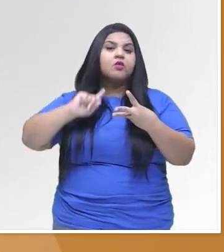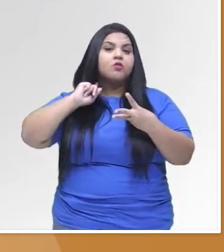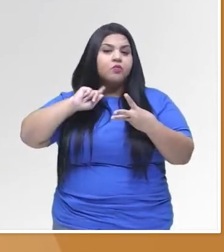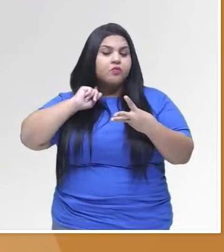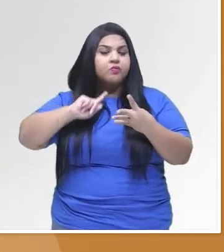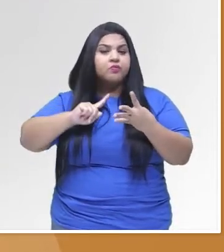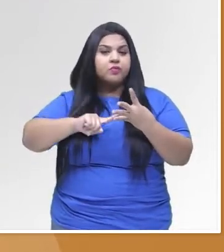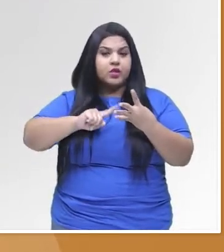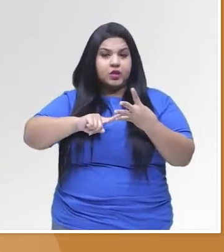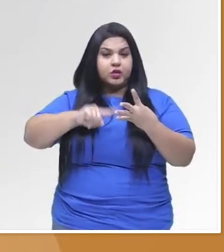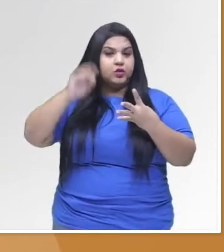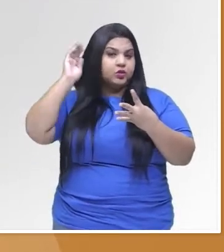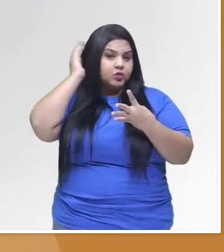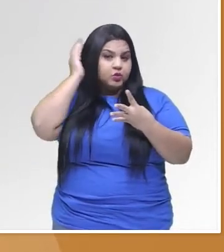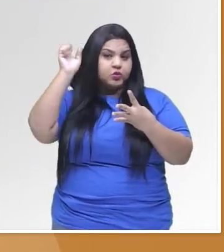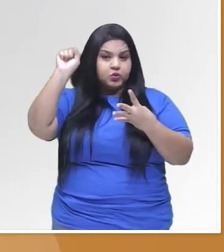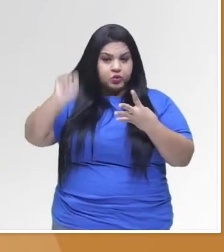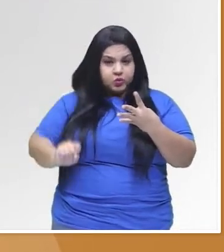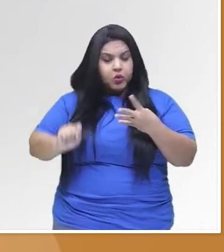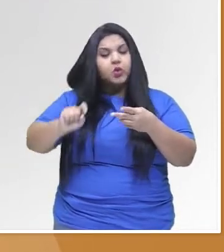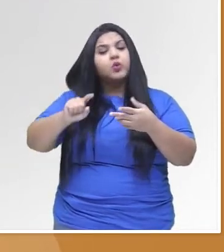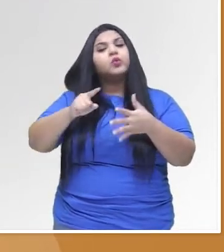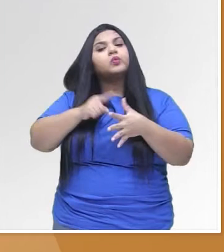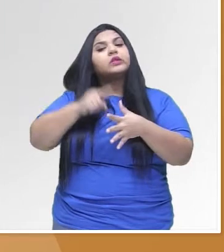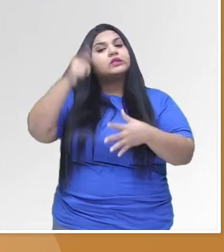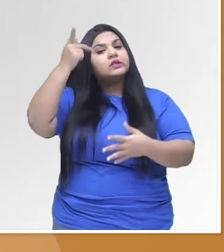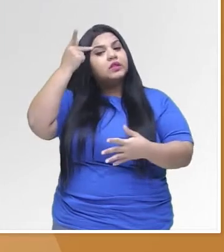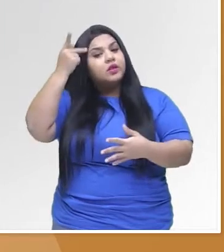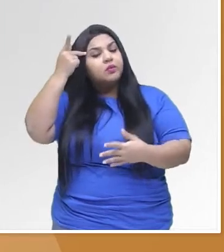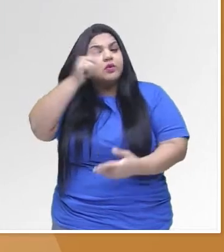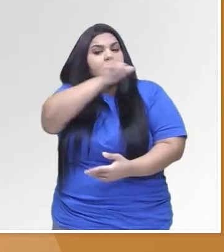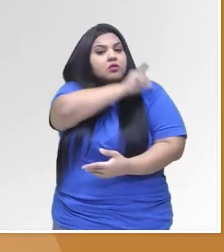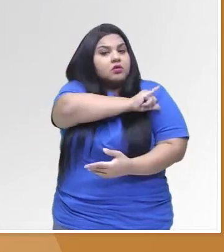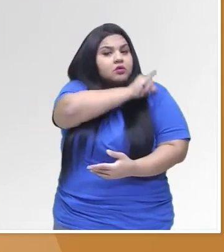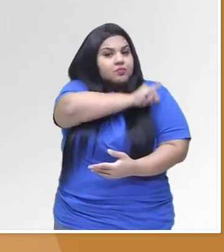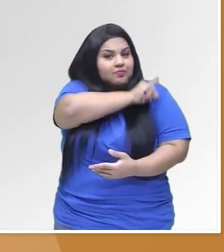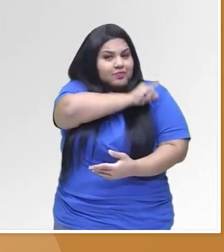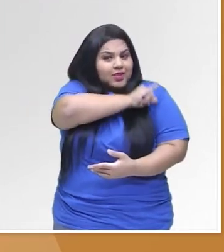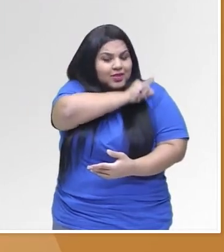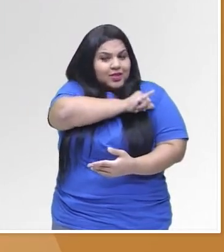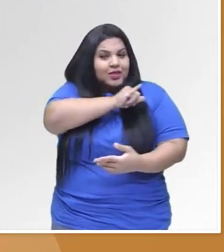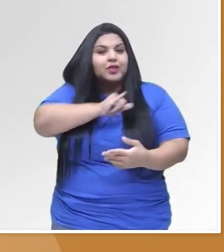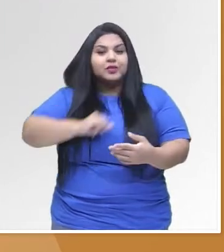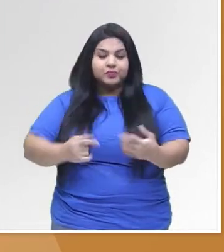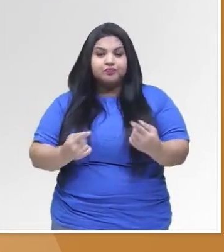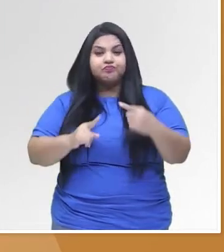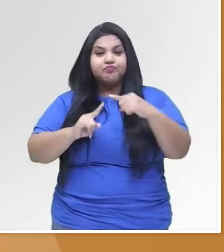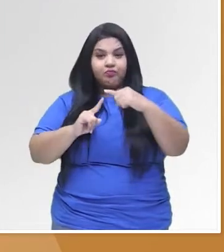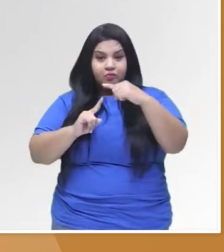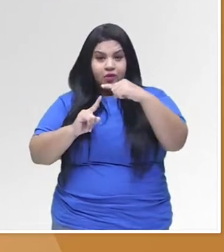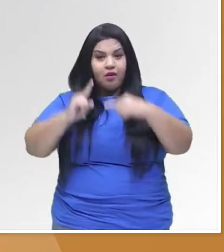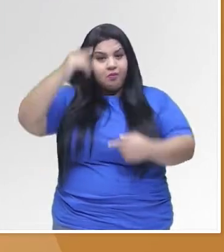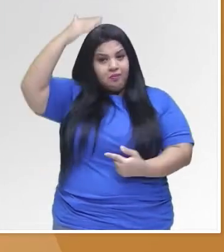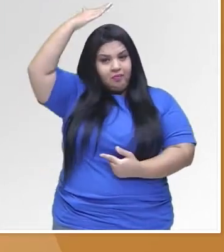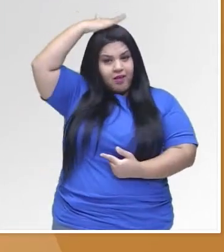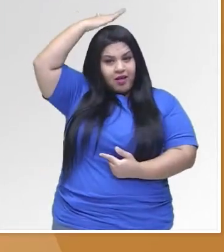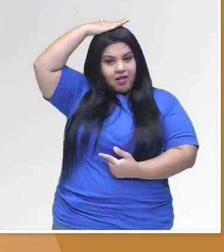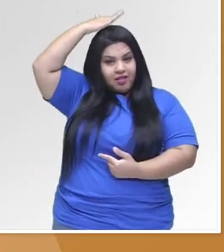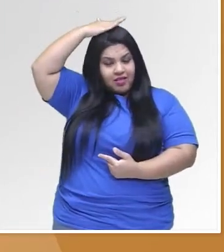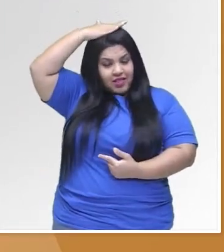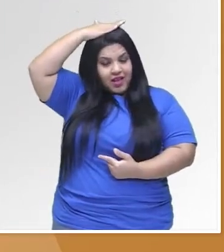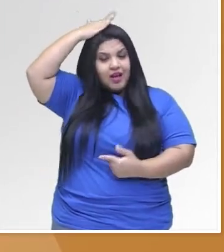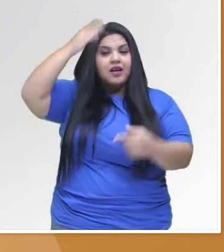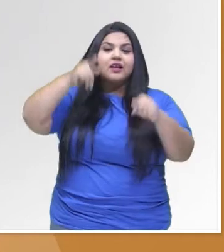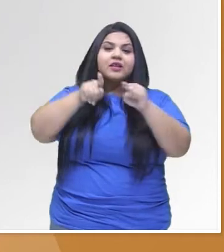Sul, São Paulo, Espírito Santo, Rio de Janeiro, Paraná, Santa Catarina e Rio Grande do Sul, tá?